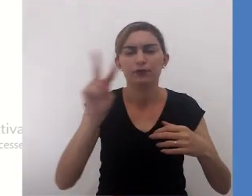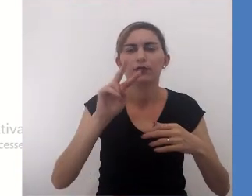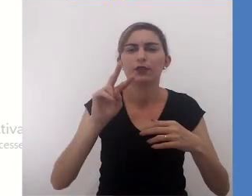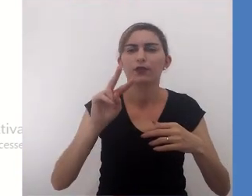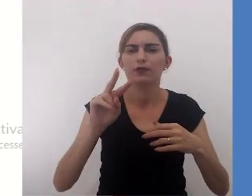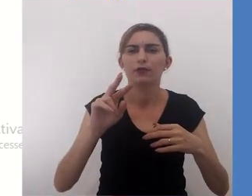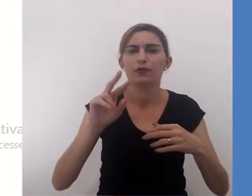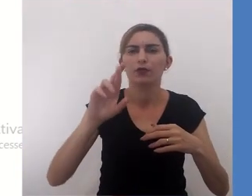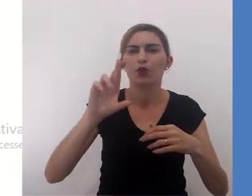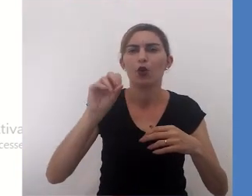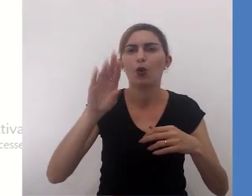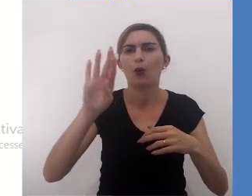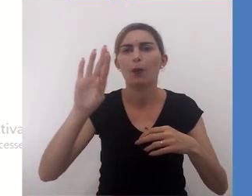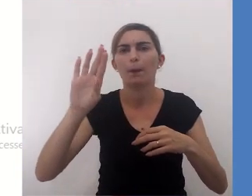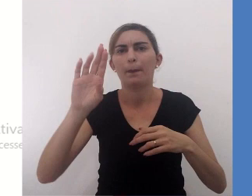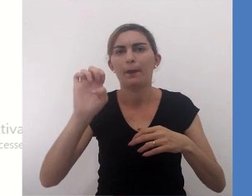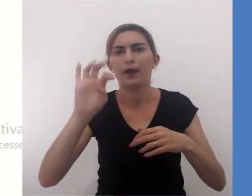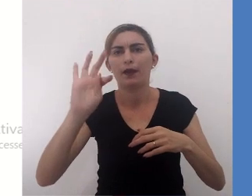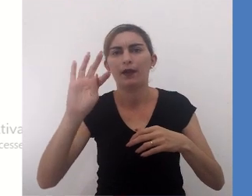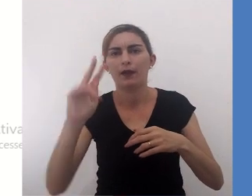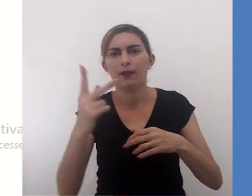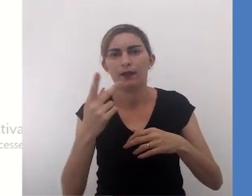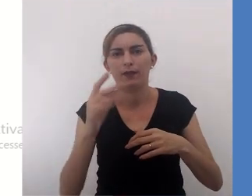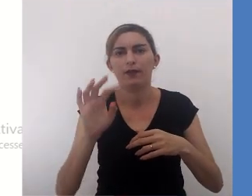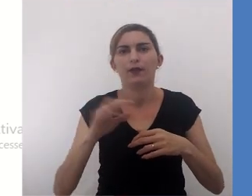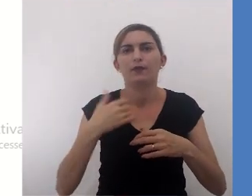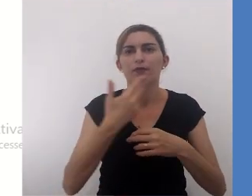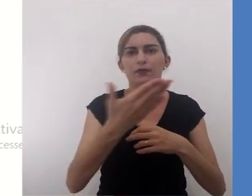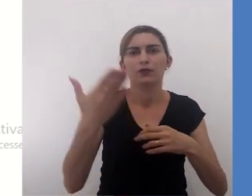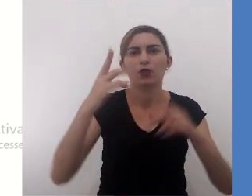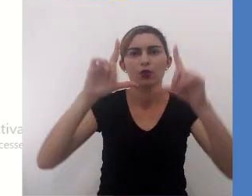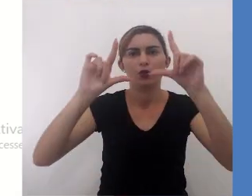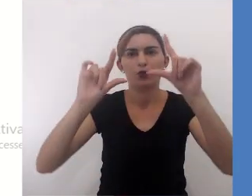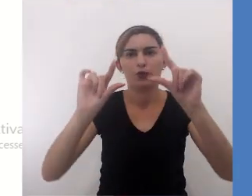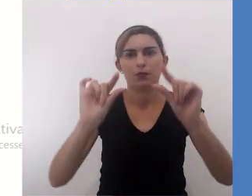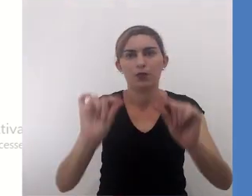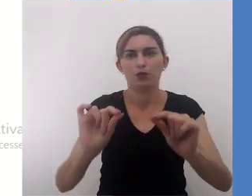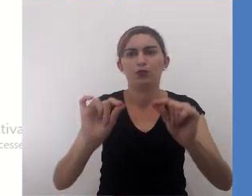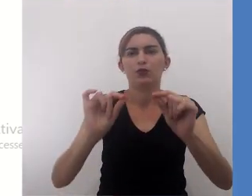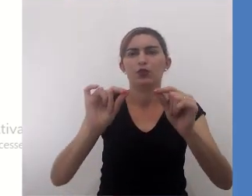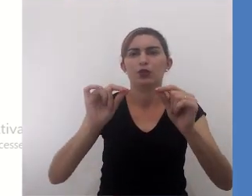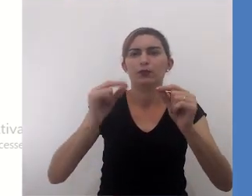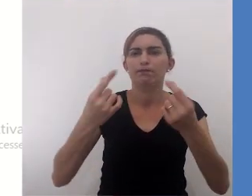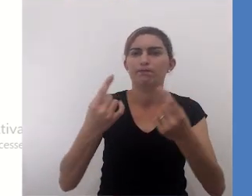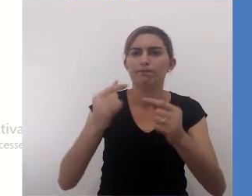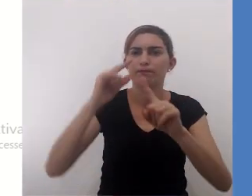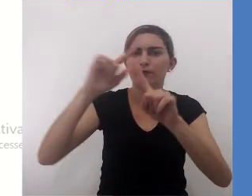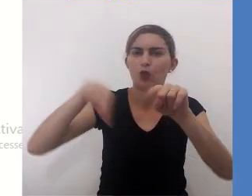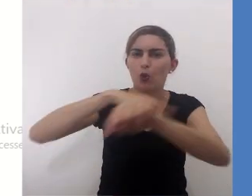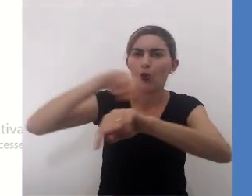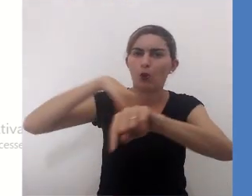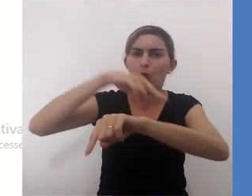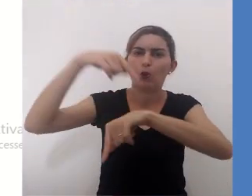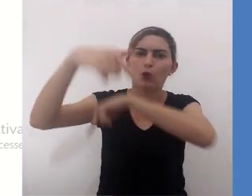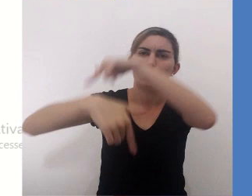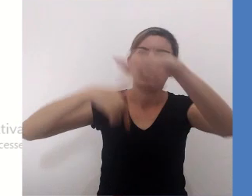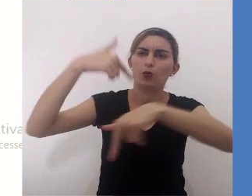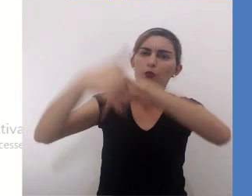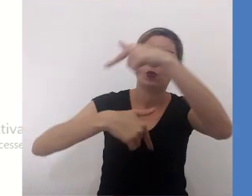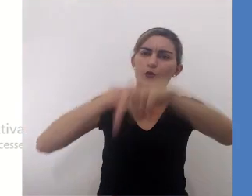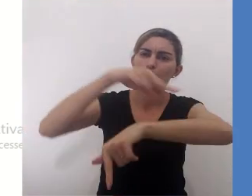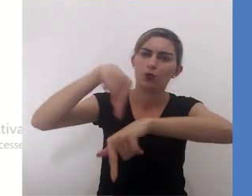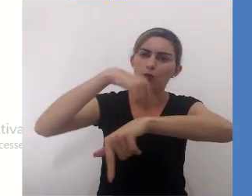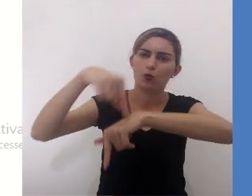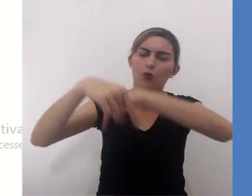vem Hobbes, né? Ele vai reduzir a carga horária dos meus funcionários. Reduzir a carga horária dos meus